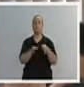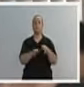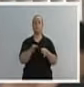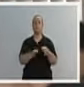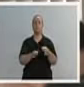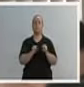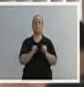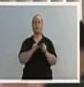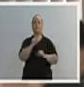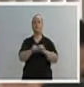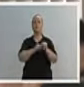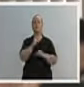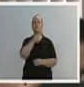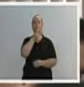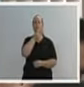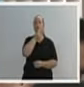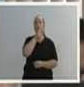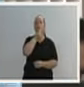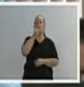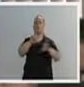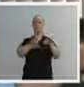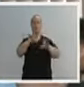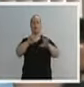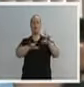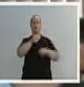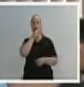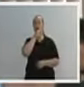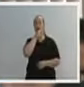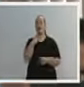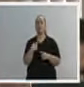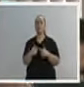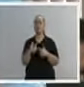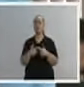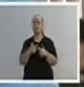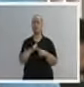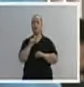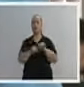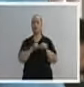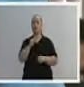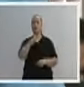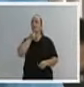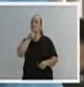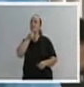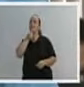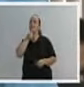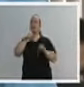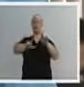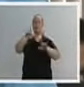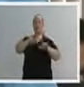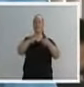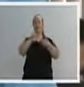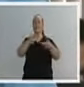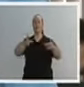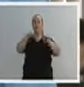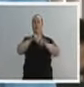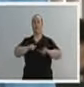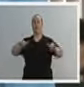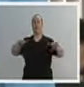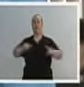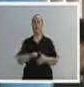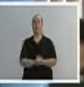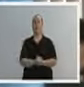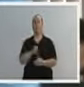da entrevista. Entendeu? Porque o problema deles é esse. O que nem colocou o vereador Vanderlei Paulo de Oliveira sobre a